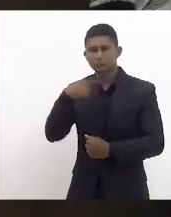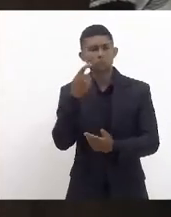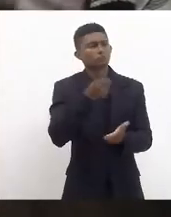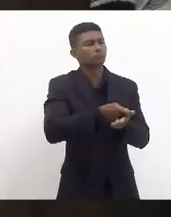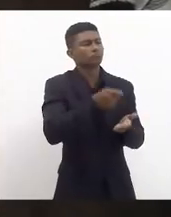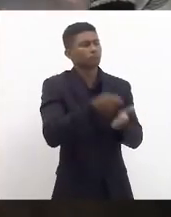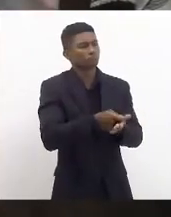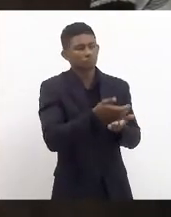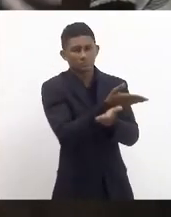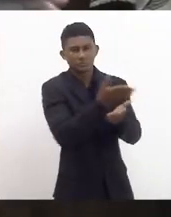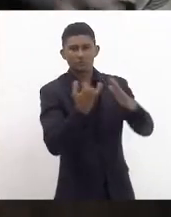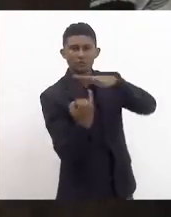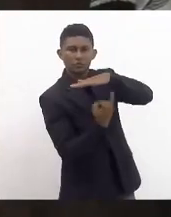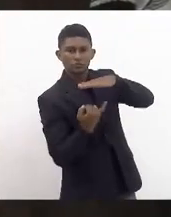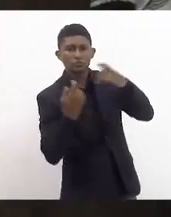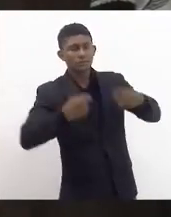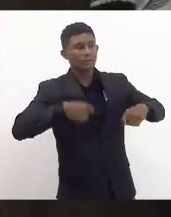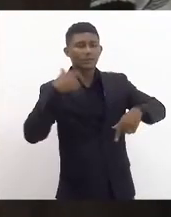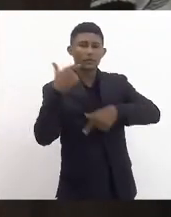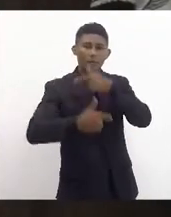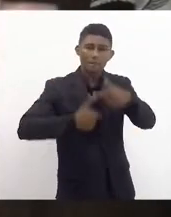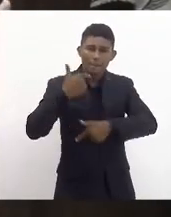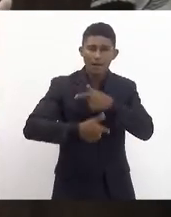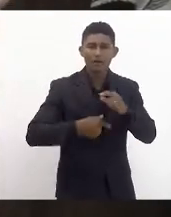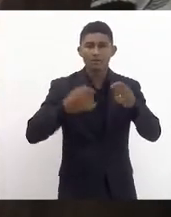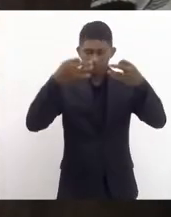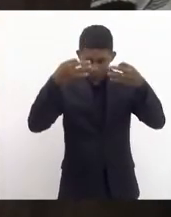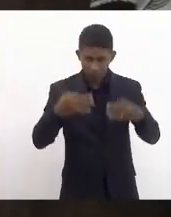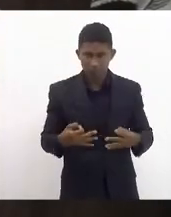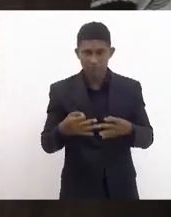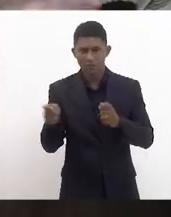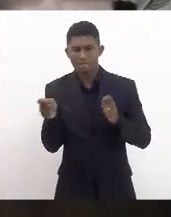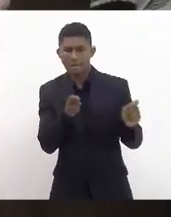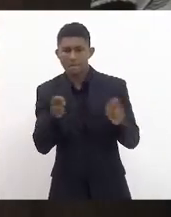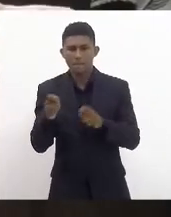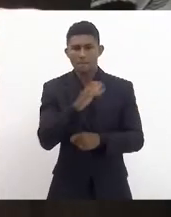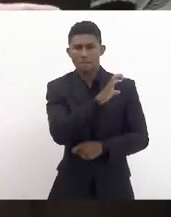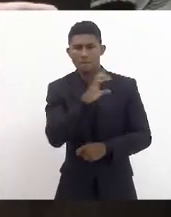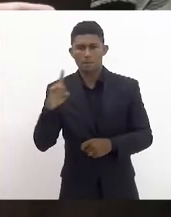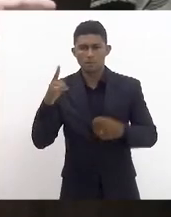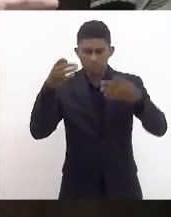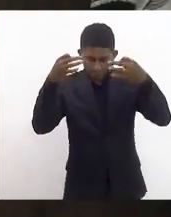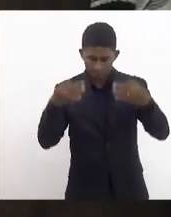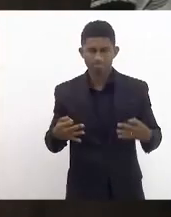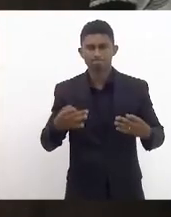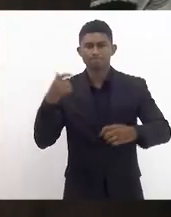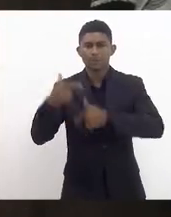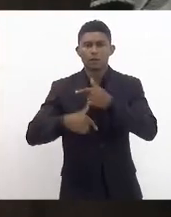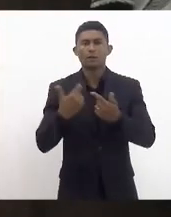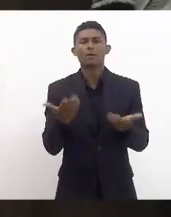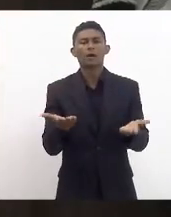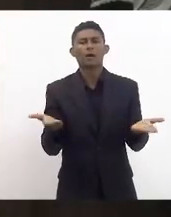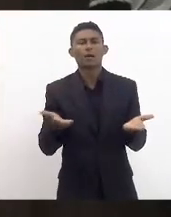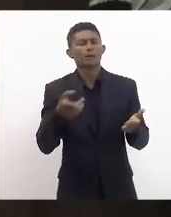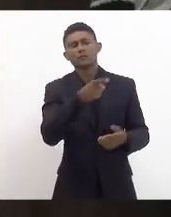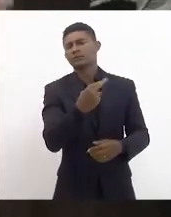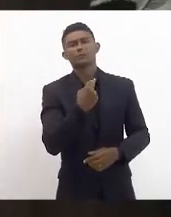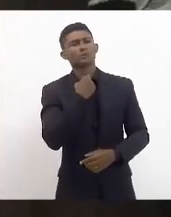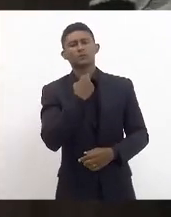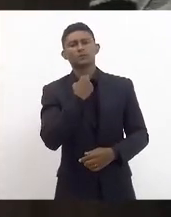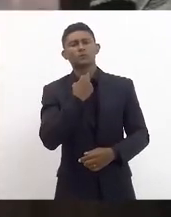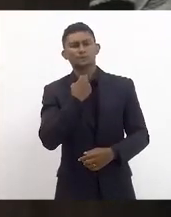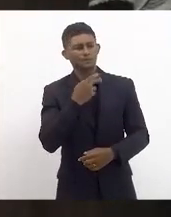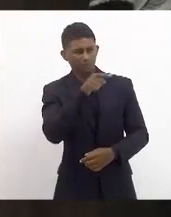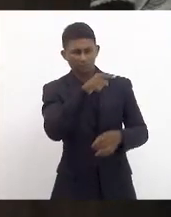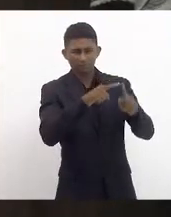faça o trabalho que ele tem que fazer de coordenação das ações metropolitanas. Precisa responder por esse trabalho. E agora ele não pode, na qualidade